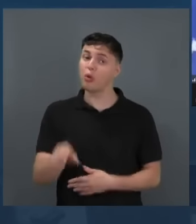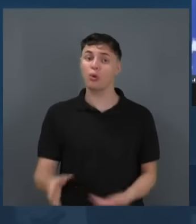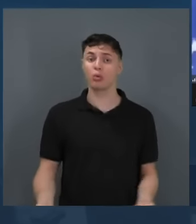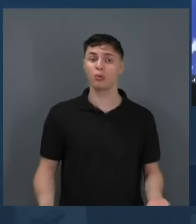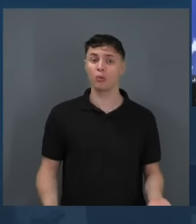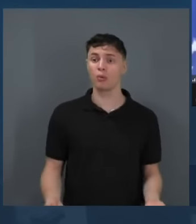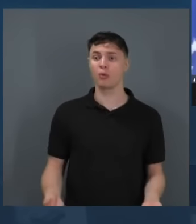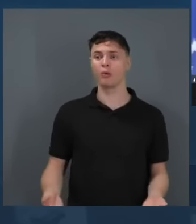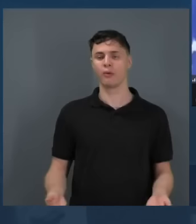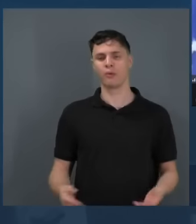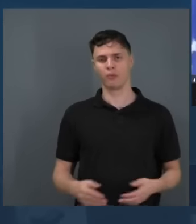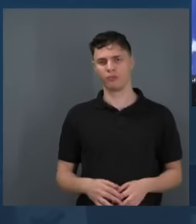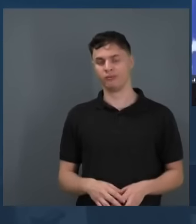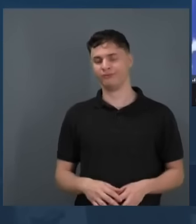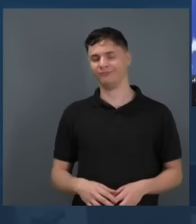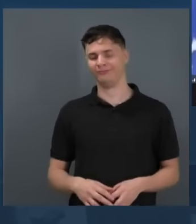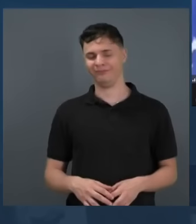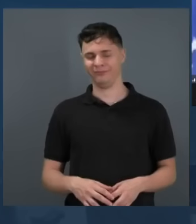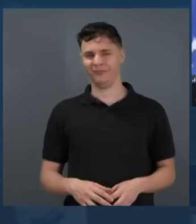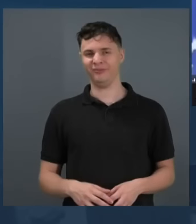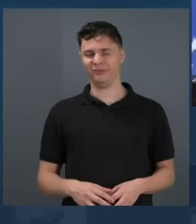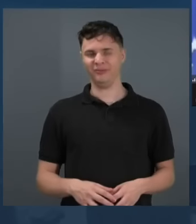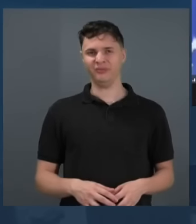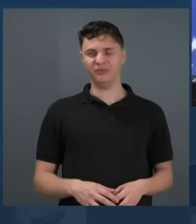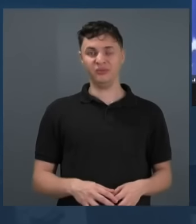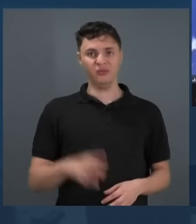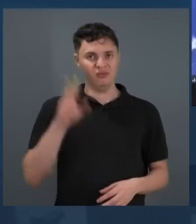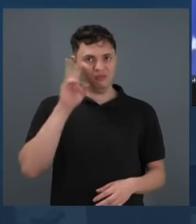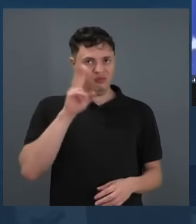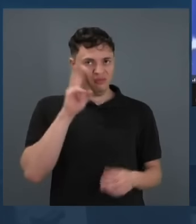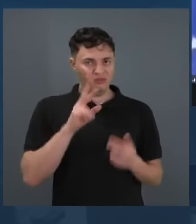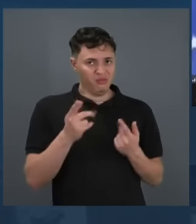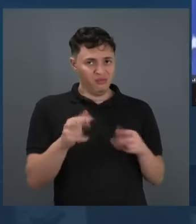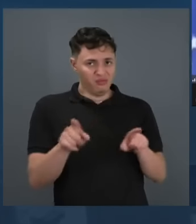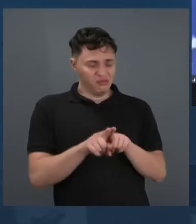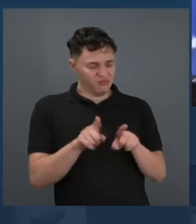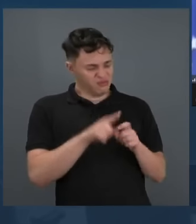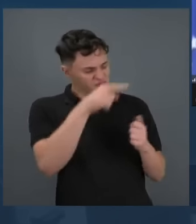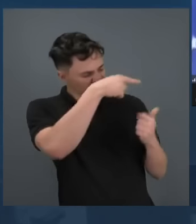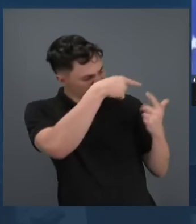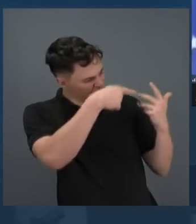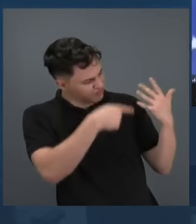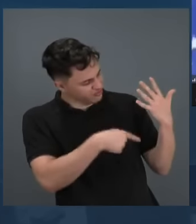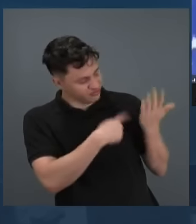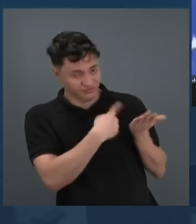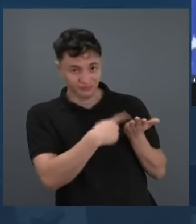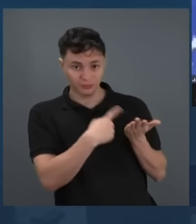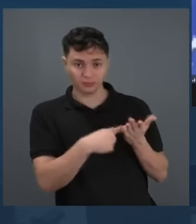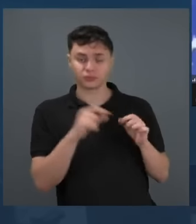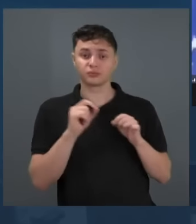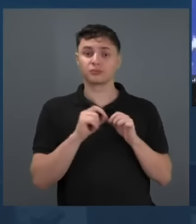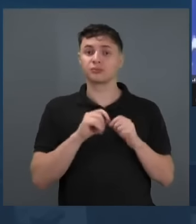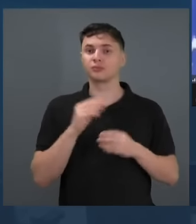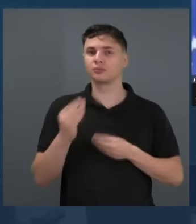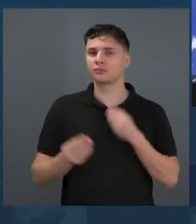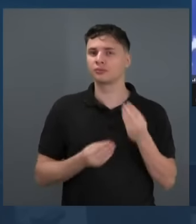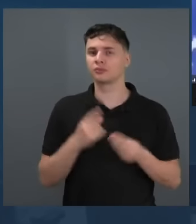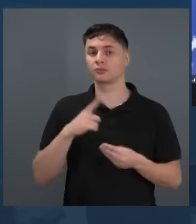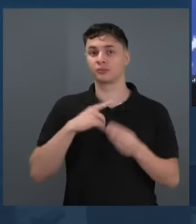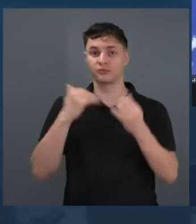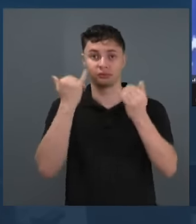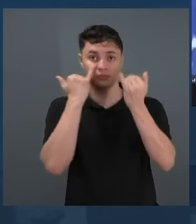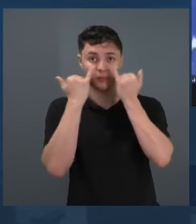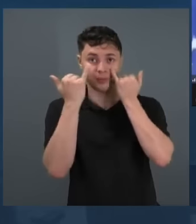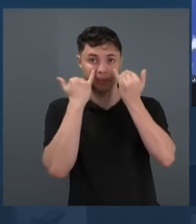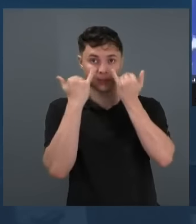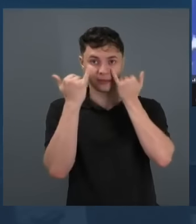companhias. Cabe lembrar que muitos desses acordos foram feitos com